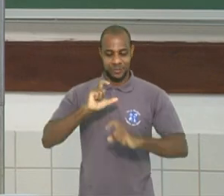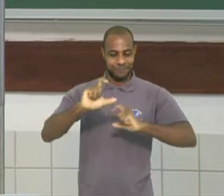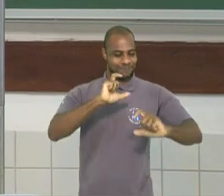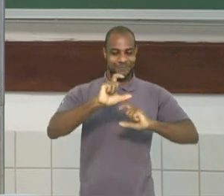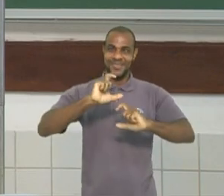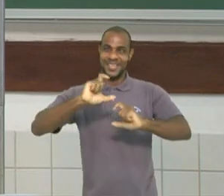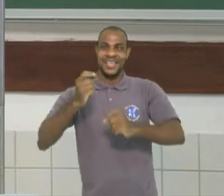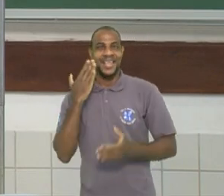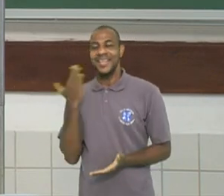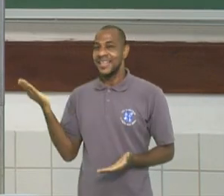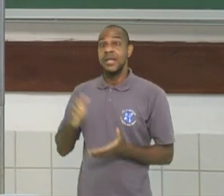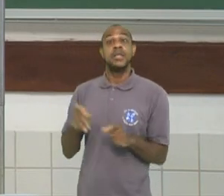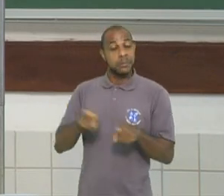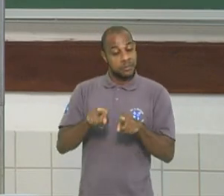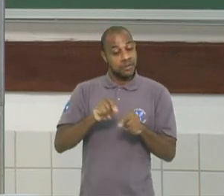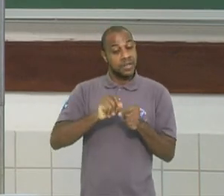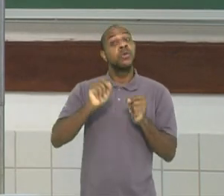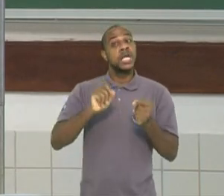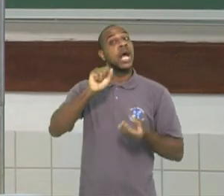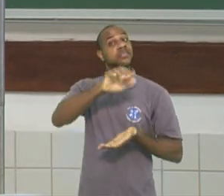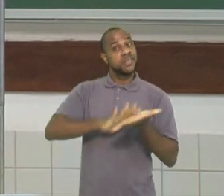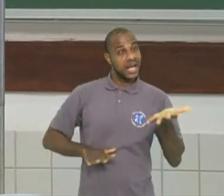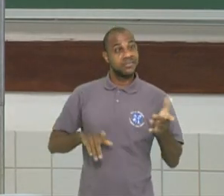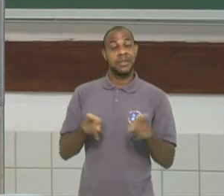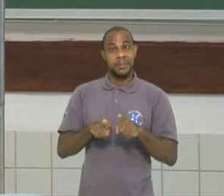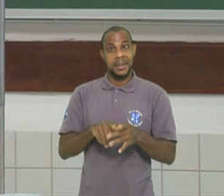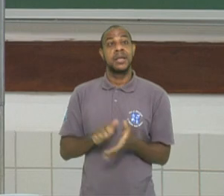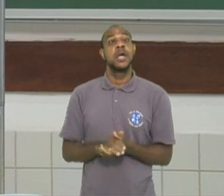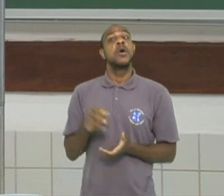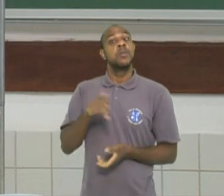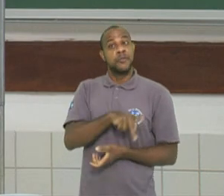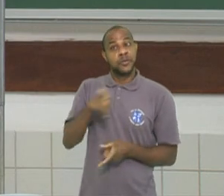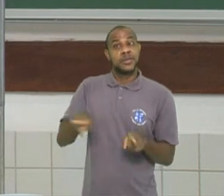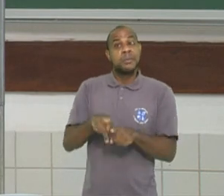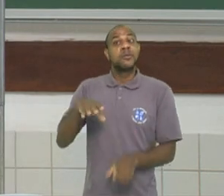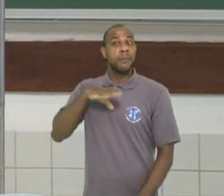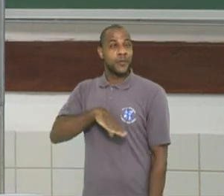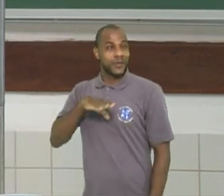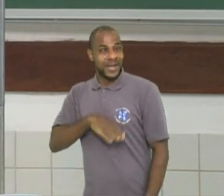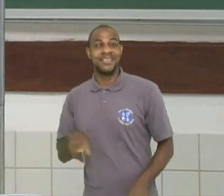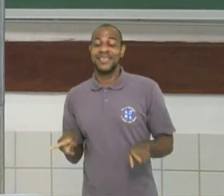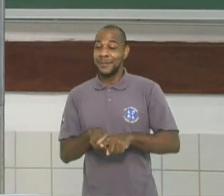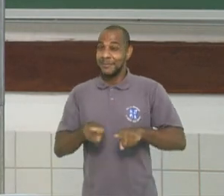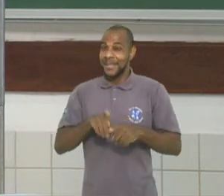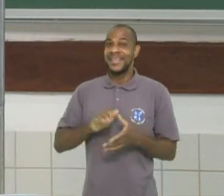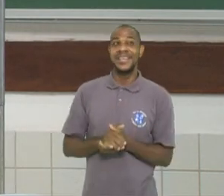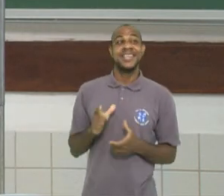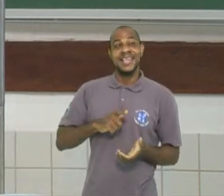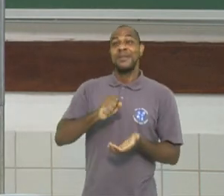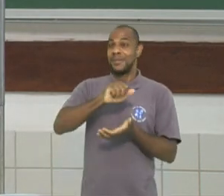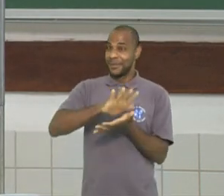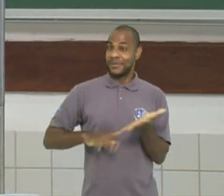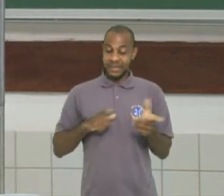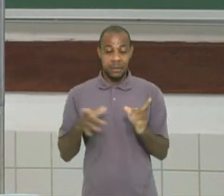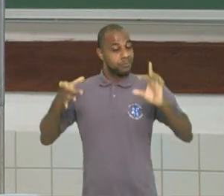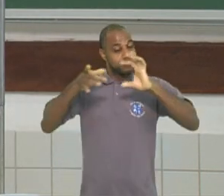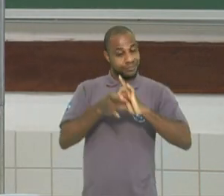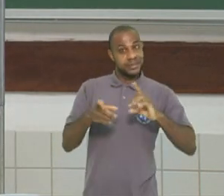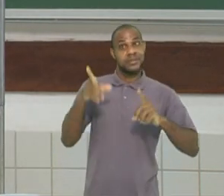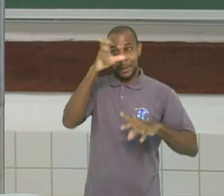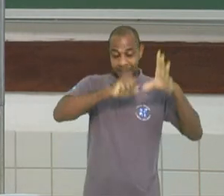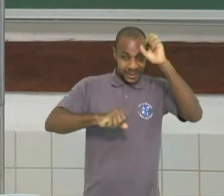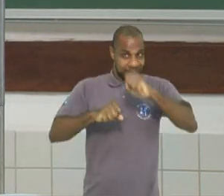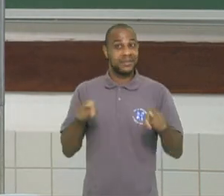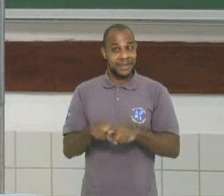que vocês vão fazer uma atividade com o nosso professor de português vão fazer uma atividade que tem a ver com que vocês não